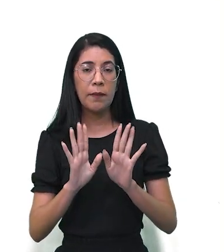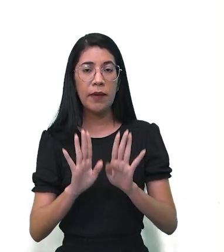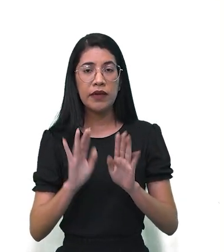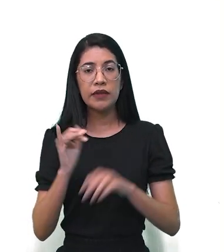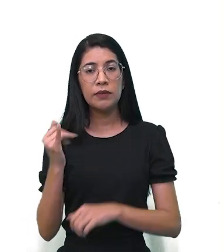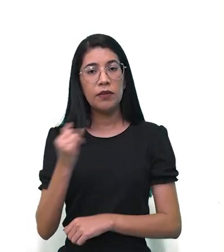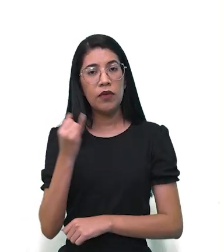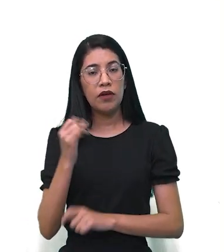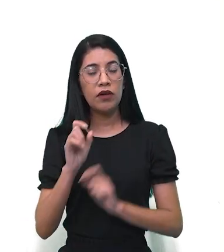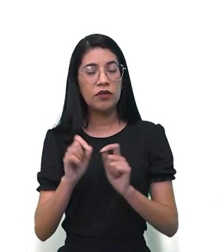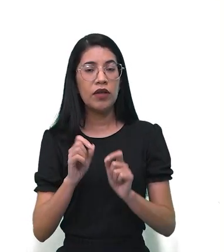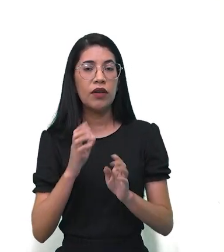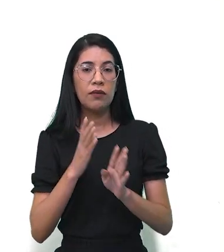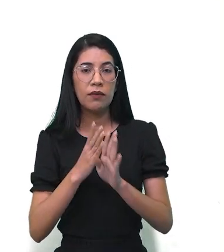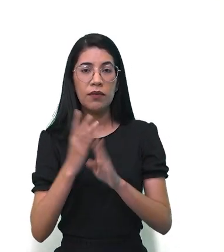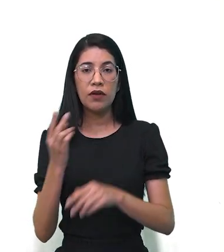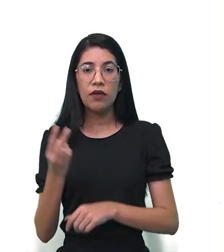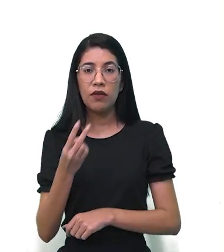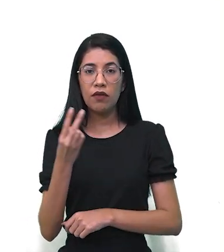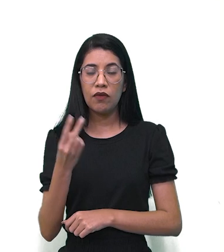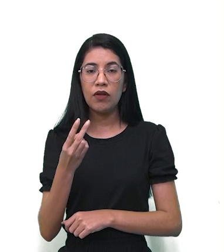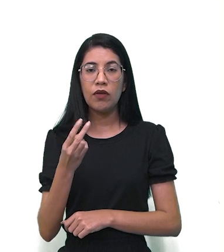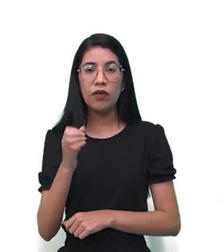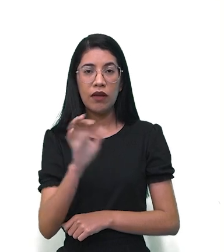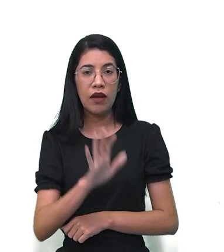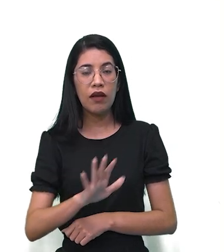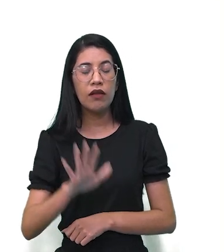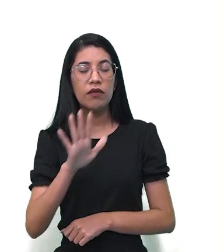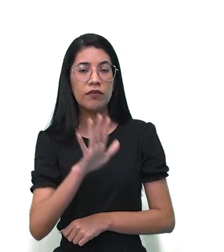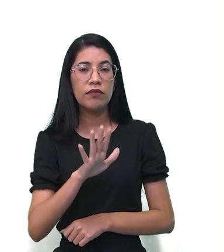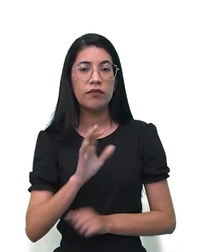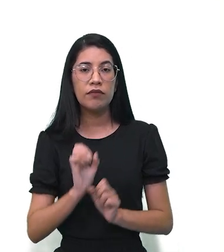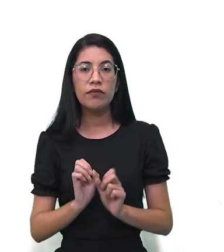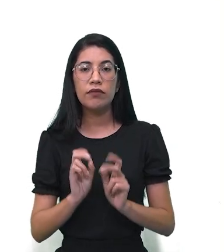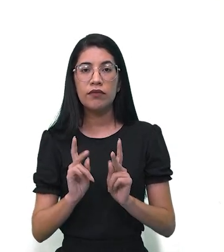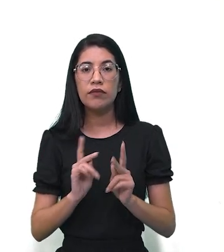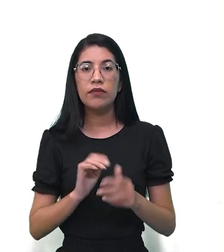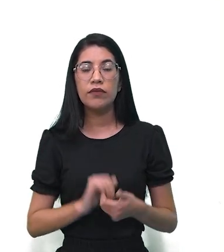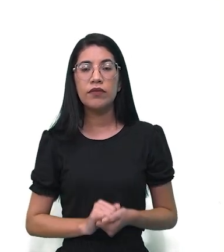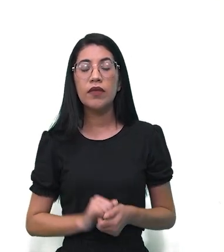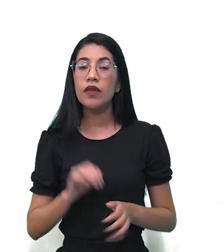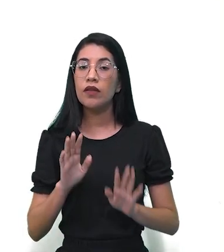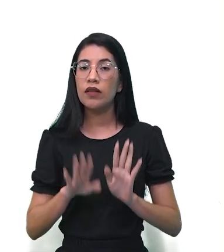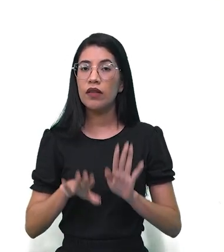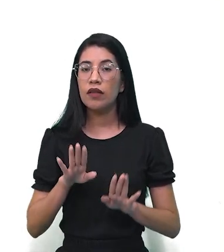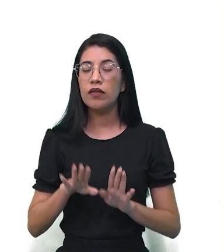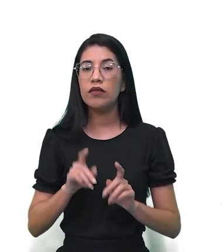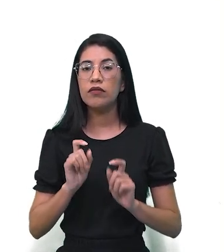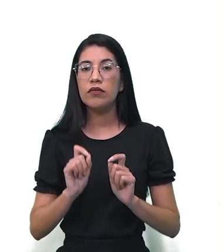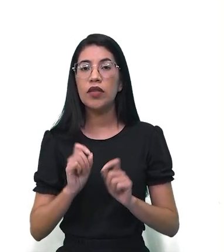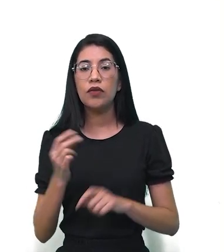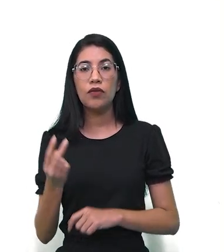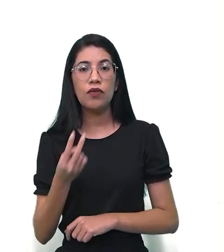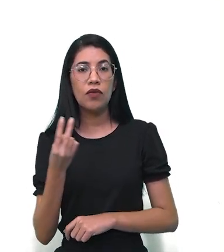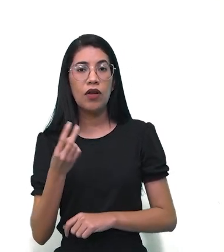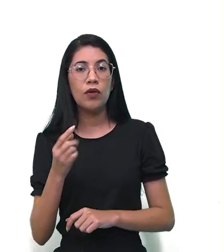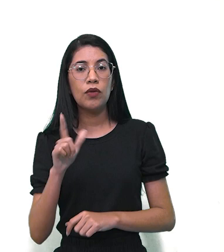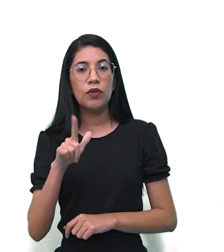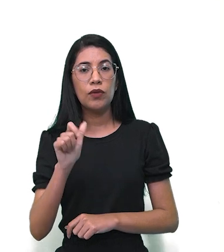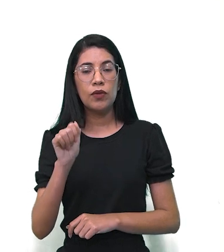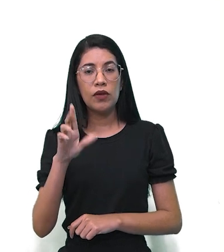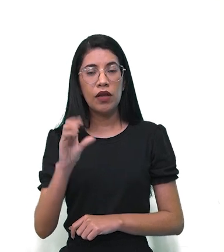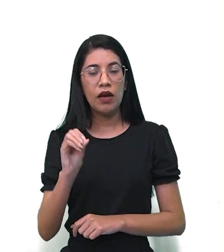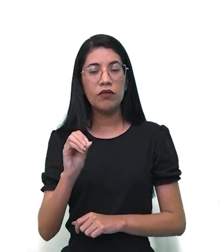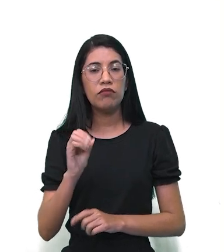temos agora um valor para essa área. E aí, dependendo do valor do lado